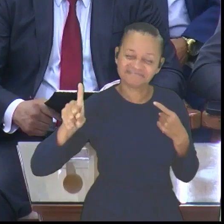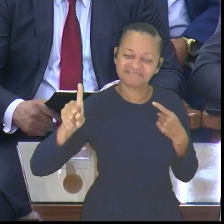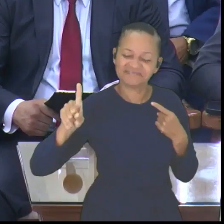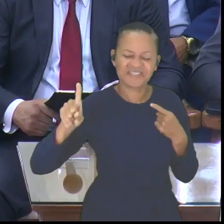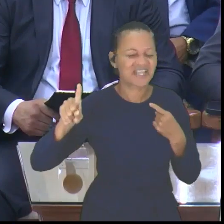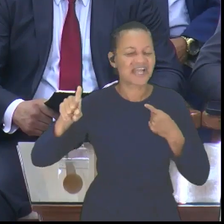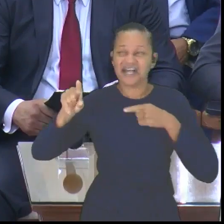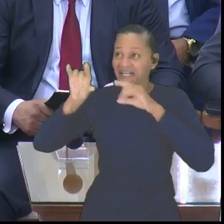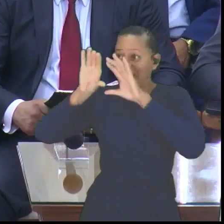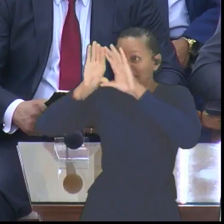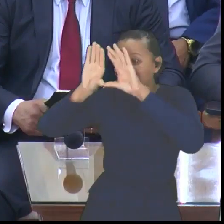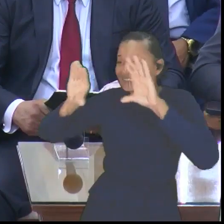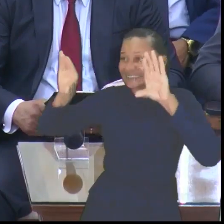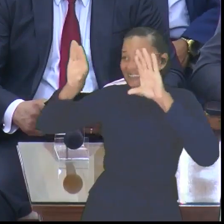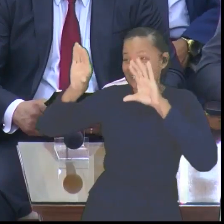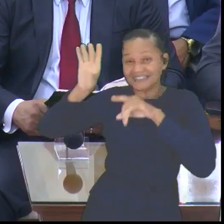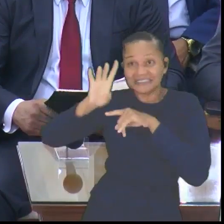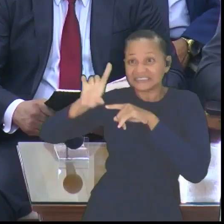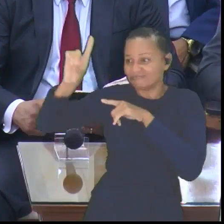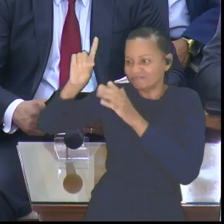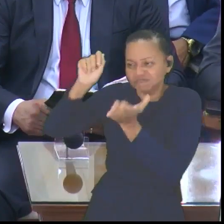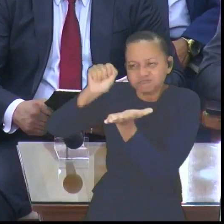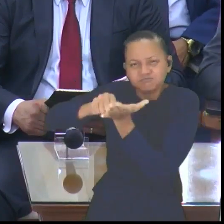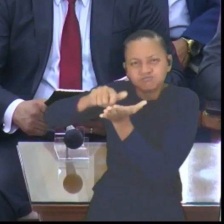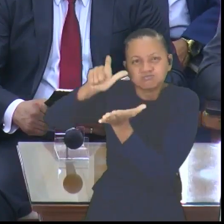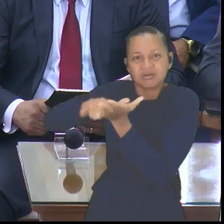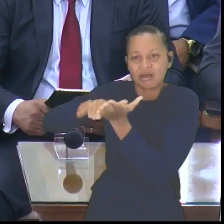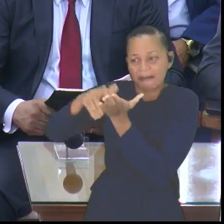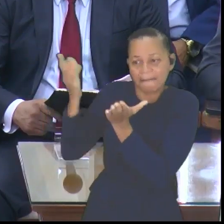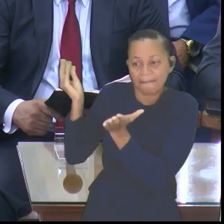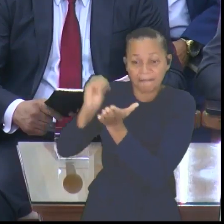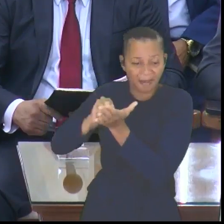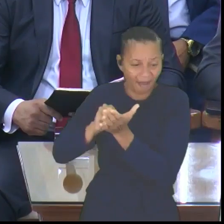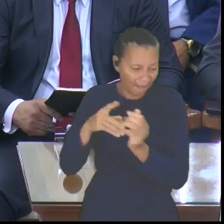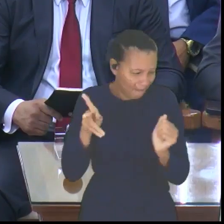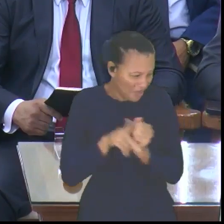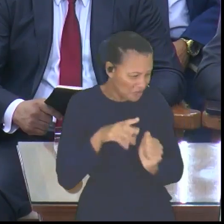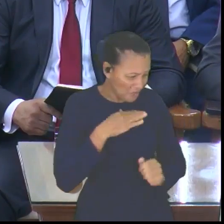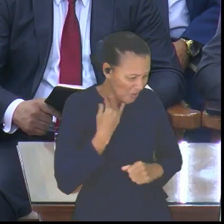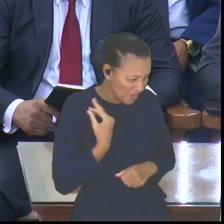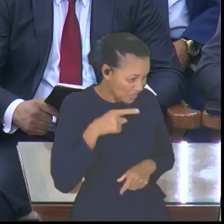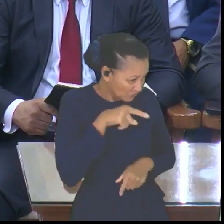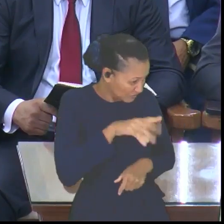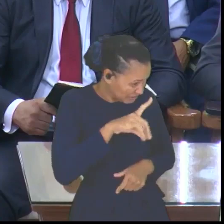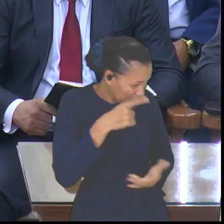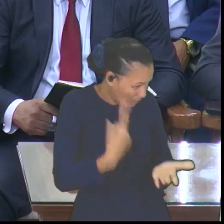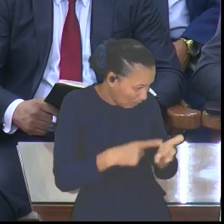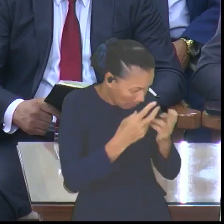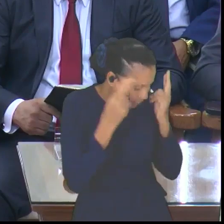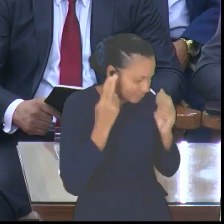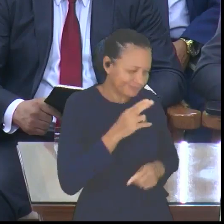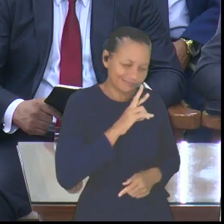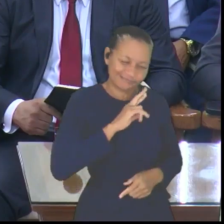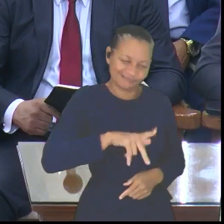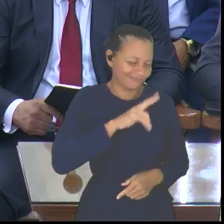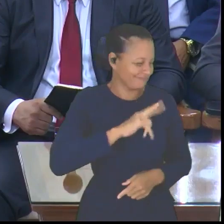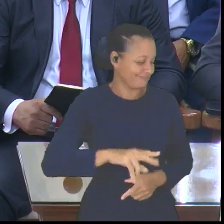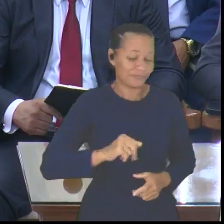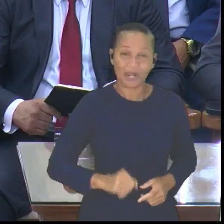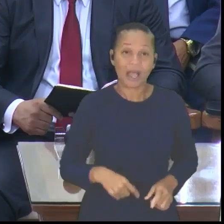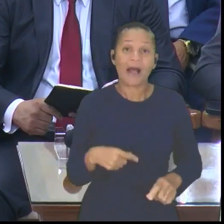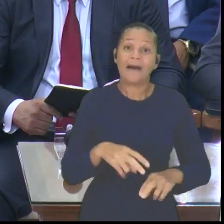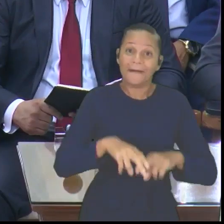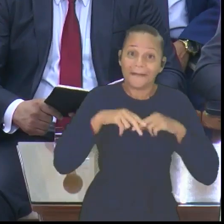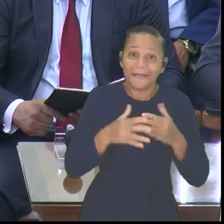Na agenda de Deus estava que Pedro não morreria naquele dia. Então, por não estar